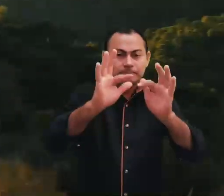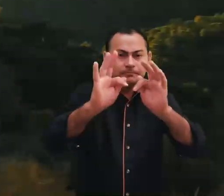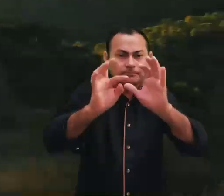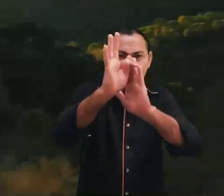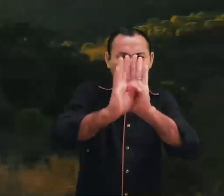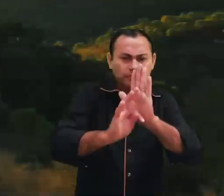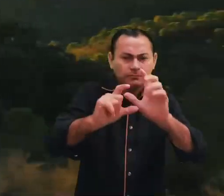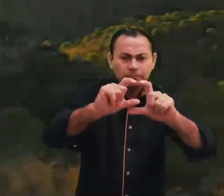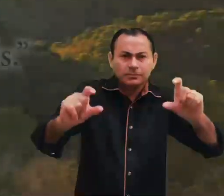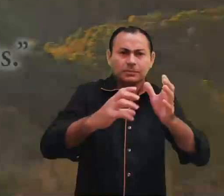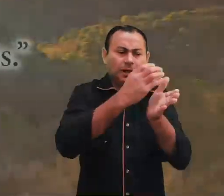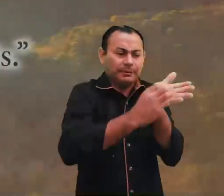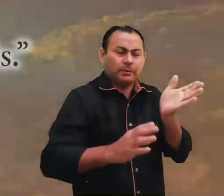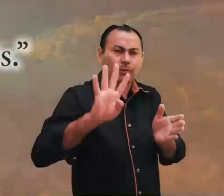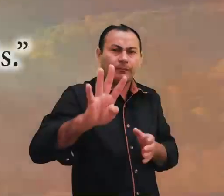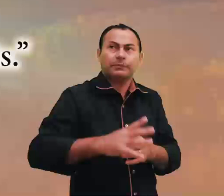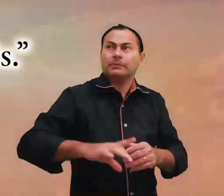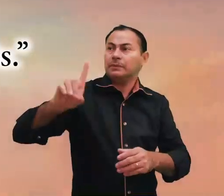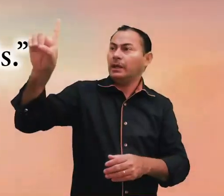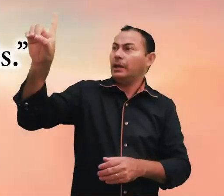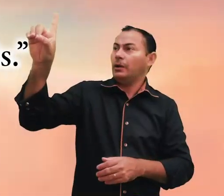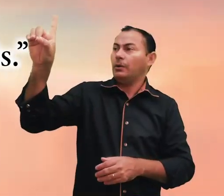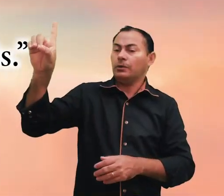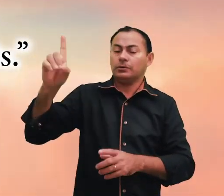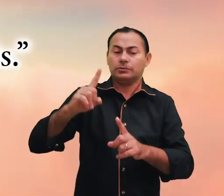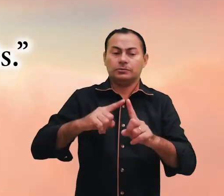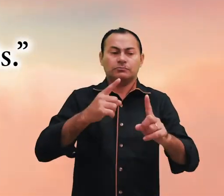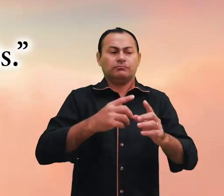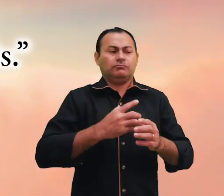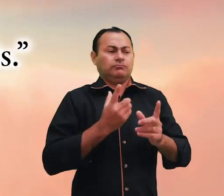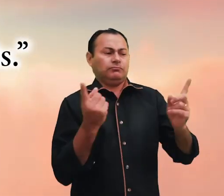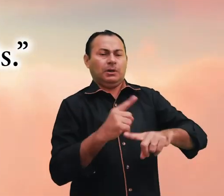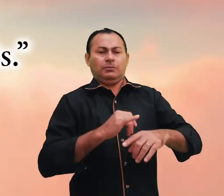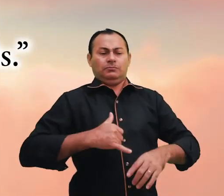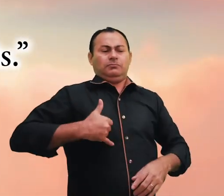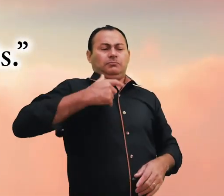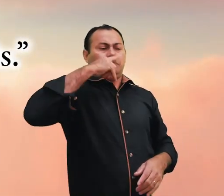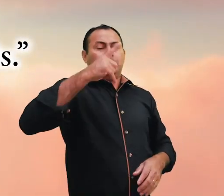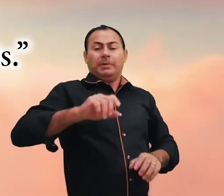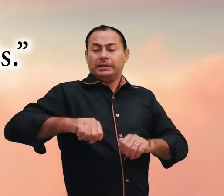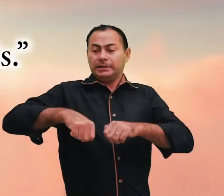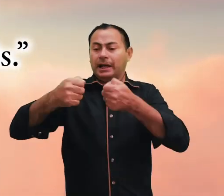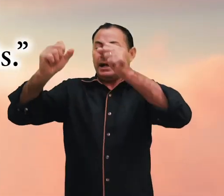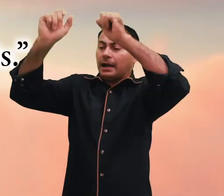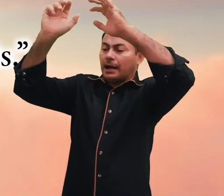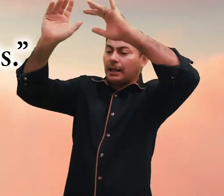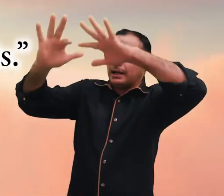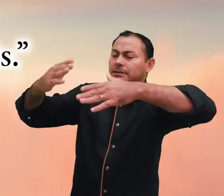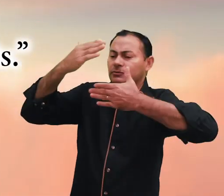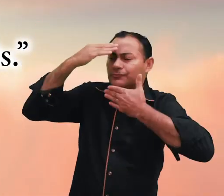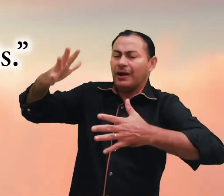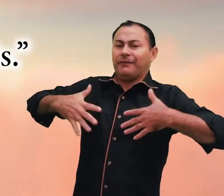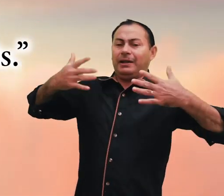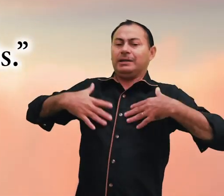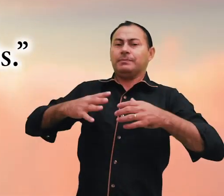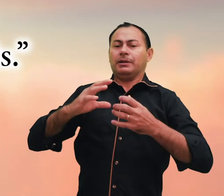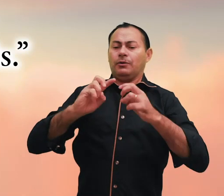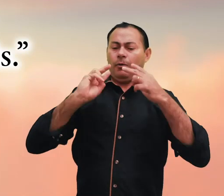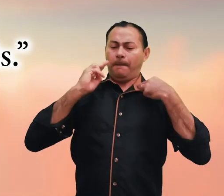do capítulo 4. Deus se opõe aos orgulhosos, mas concede graça aos humildes.